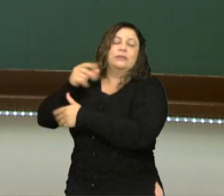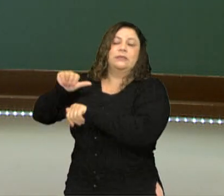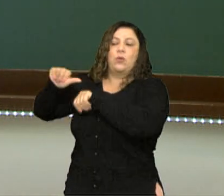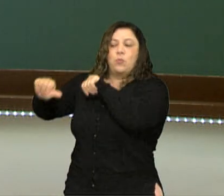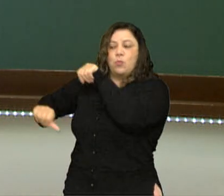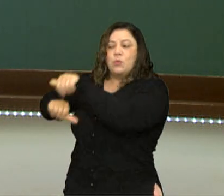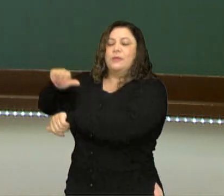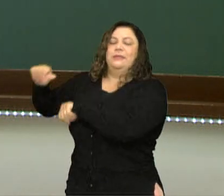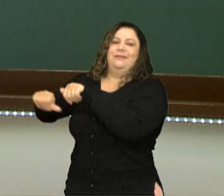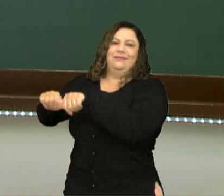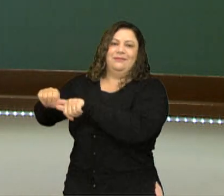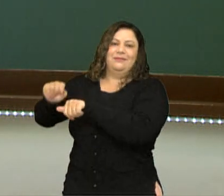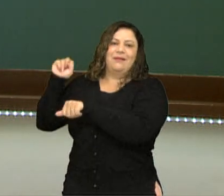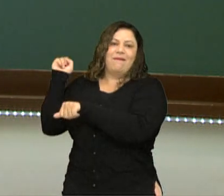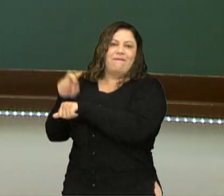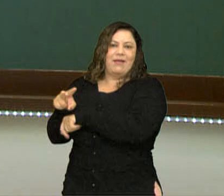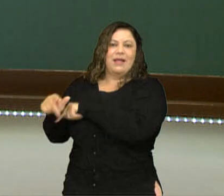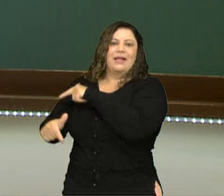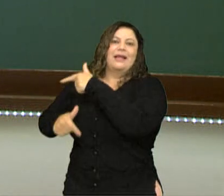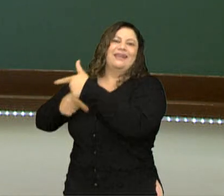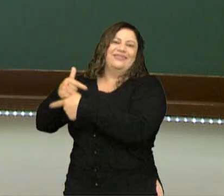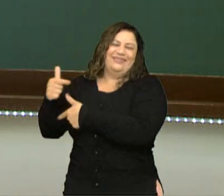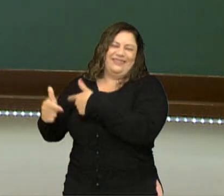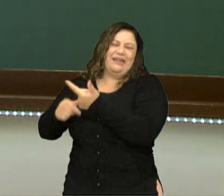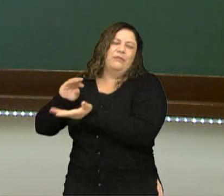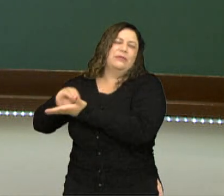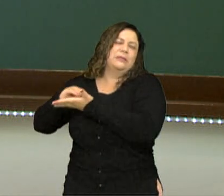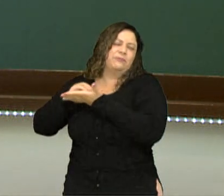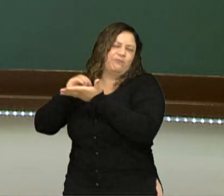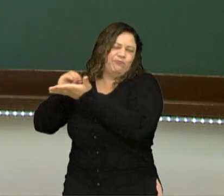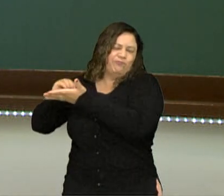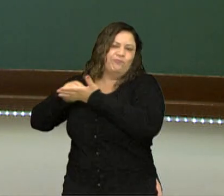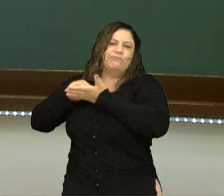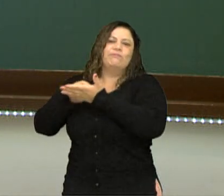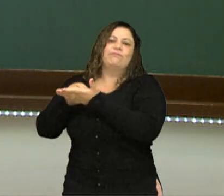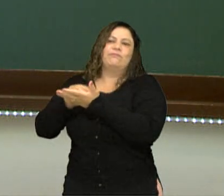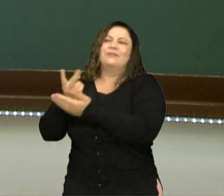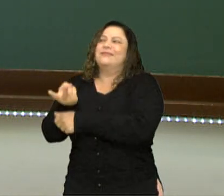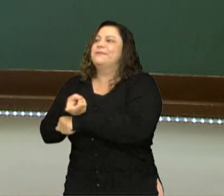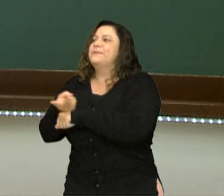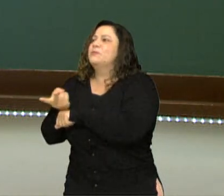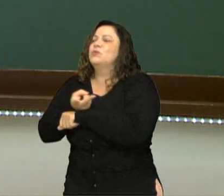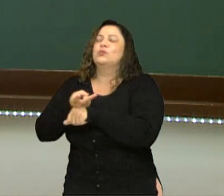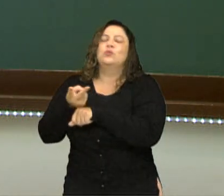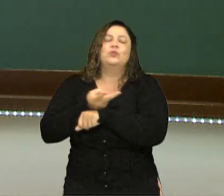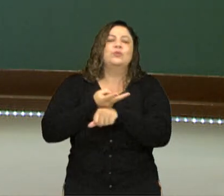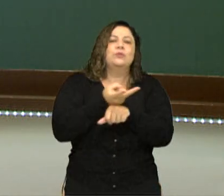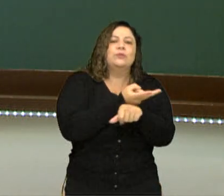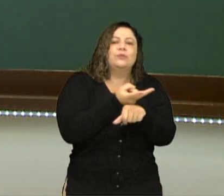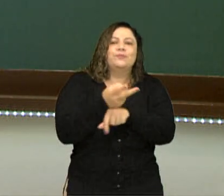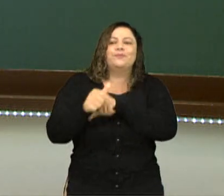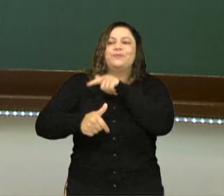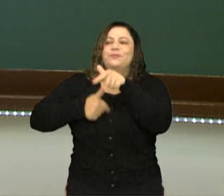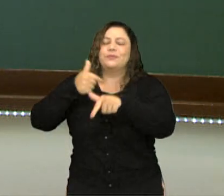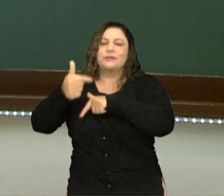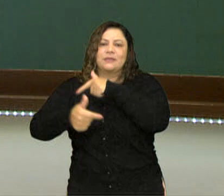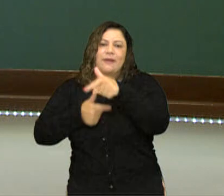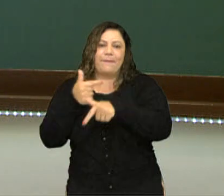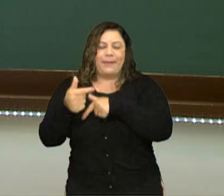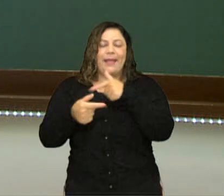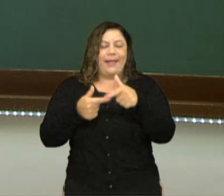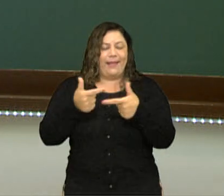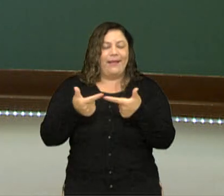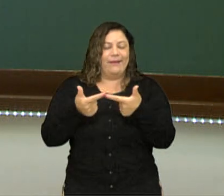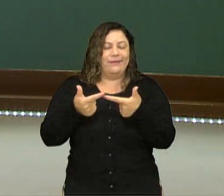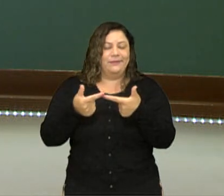de emprego. E aí essas pessoas precisam procurar outros postos de trabalho. Então elas, com a chegada da indústria, elas acabam